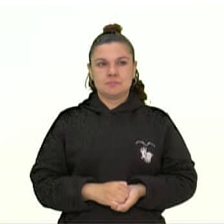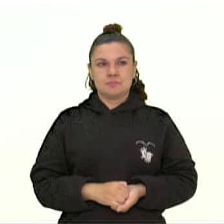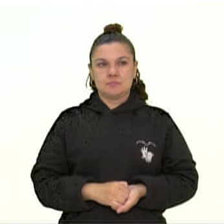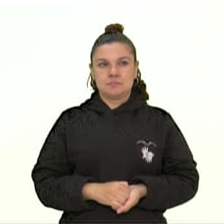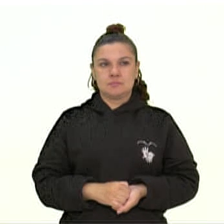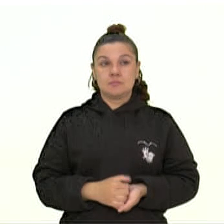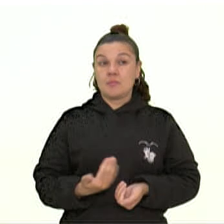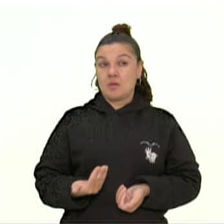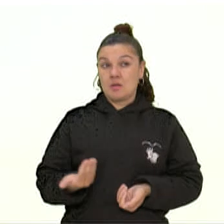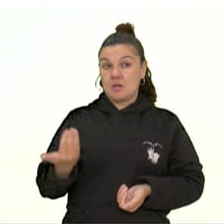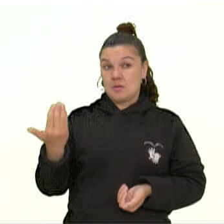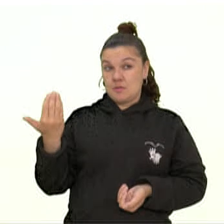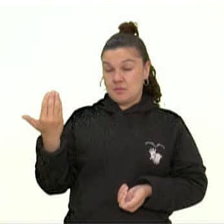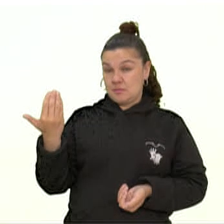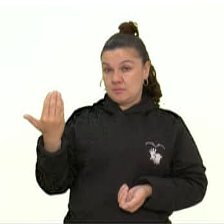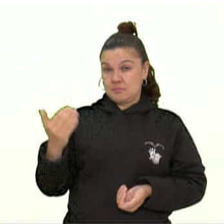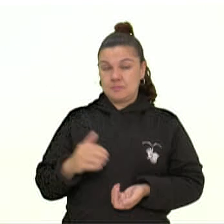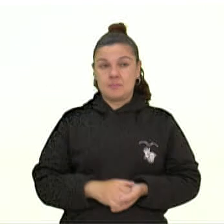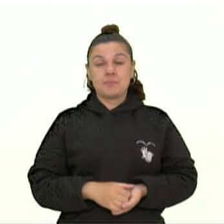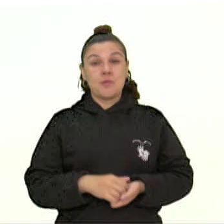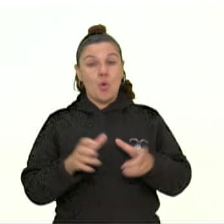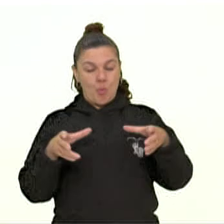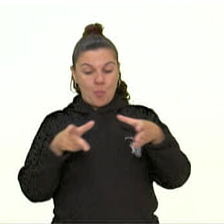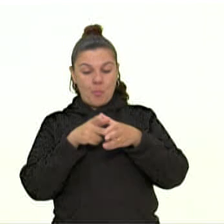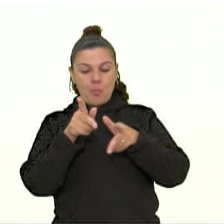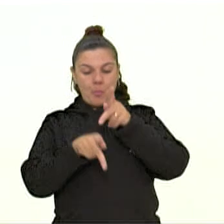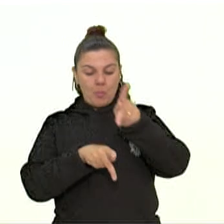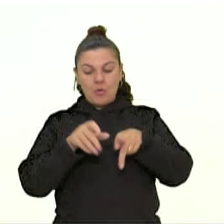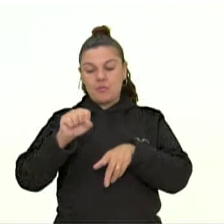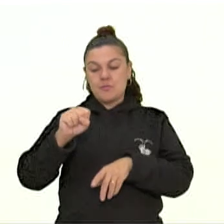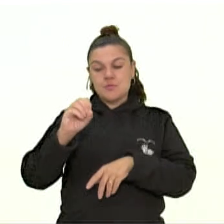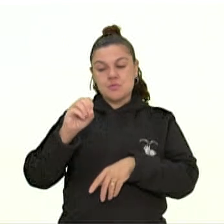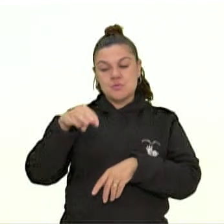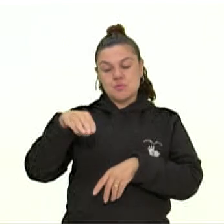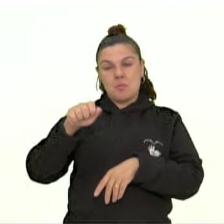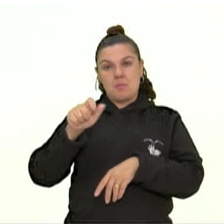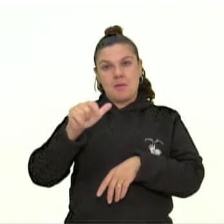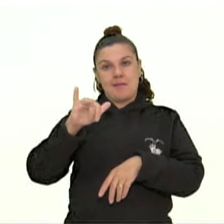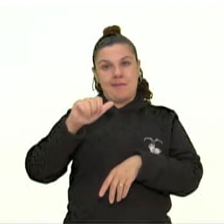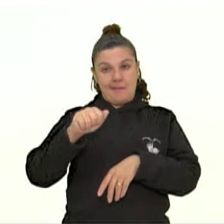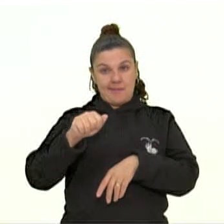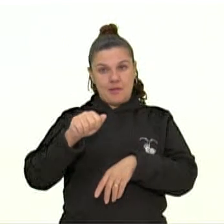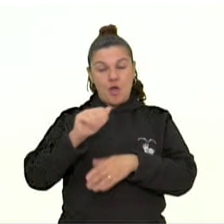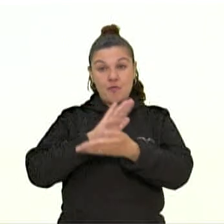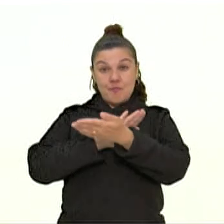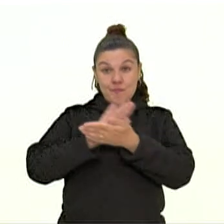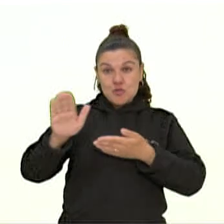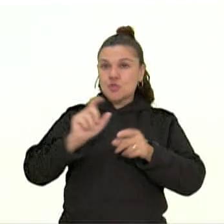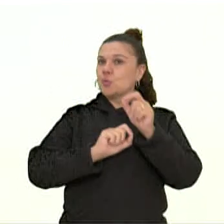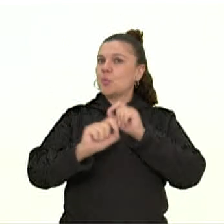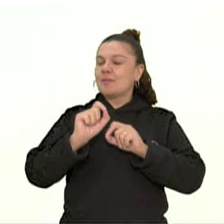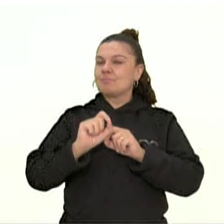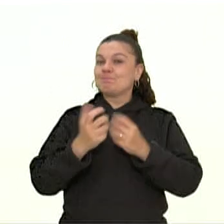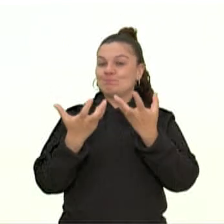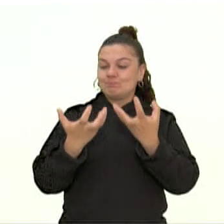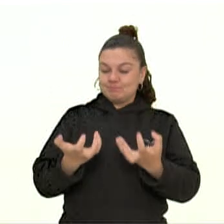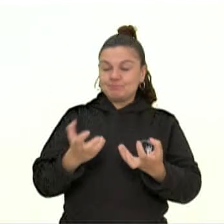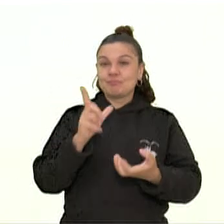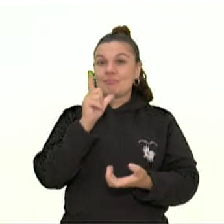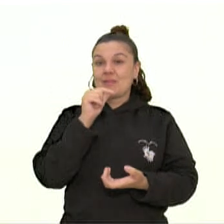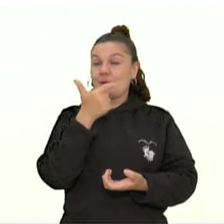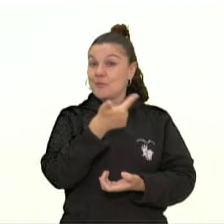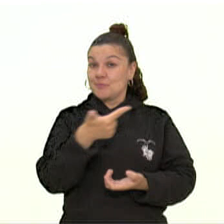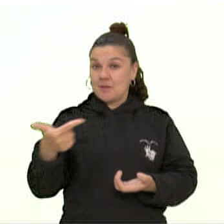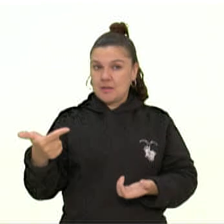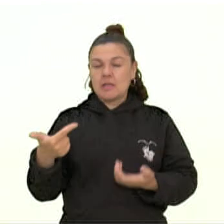descolonização. Aqui uma cena dos somalis fugindo da seca, né? Na Somália, além daqueles problemas do Estado estar falido e